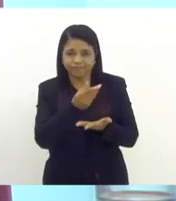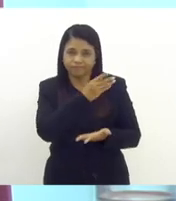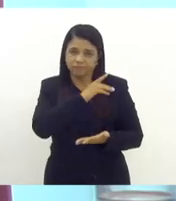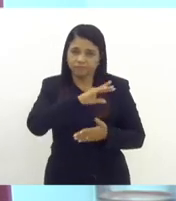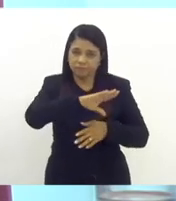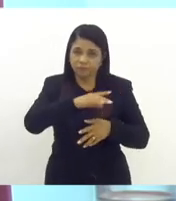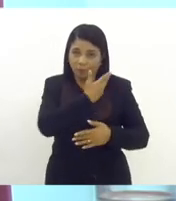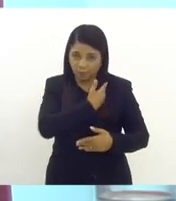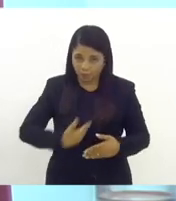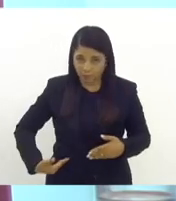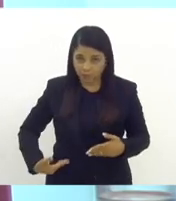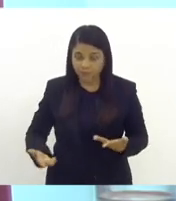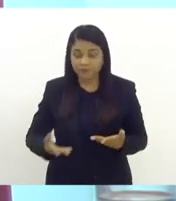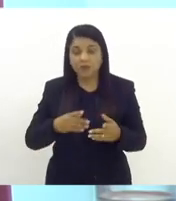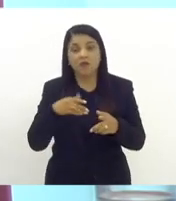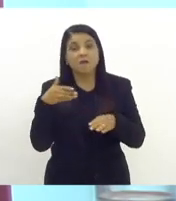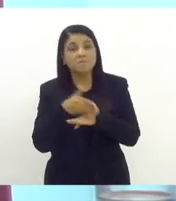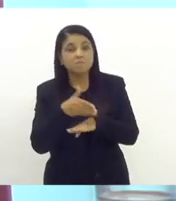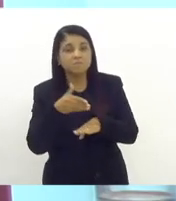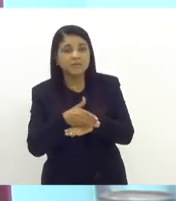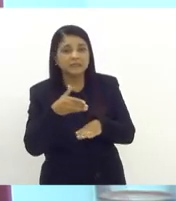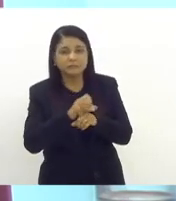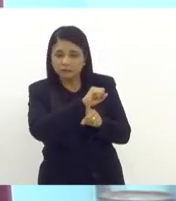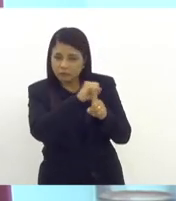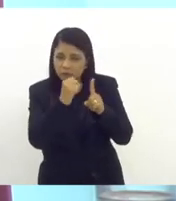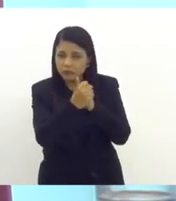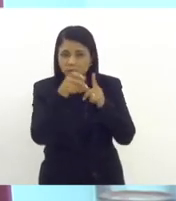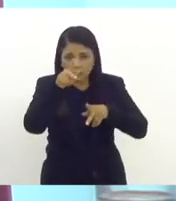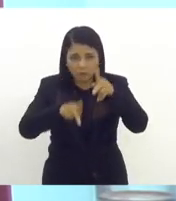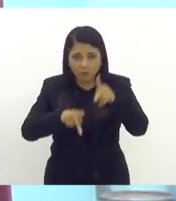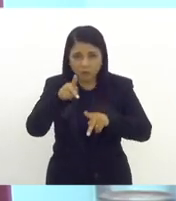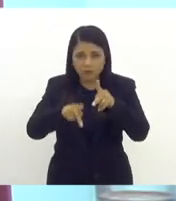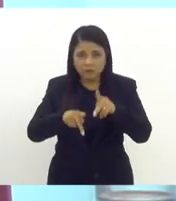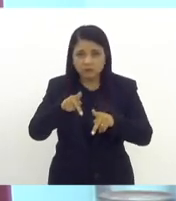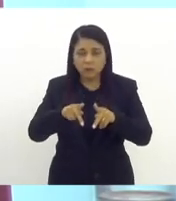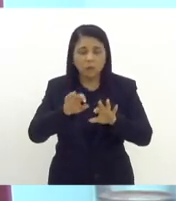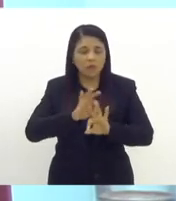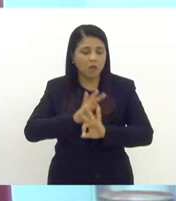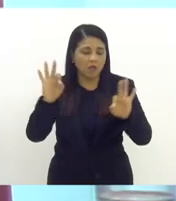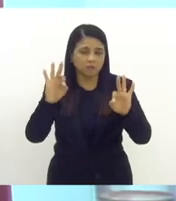a participação social é mais do que fundamental para aprimorar a gestão